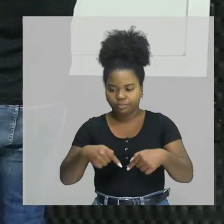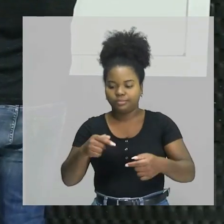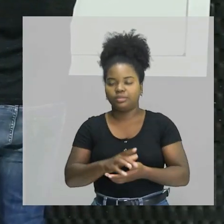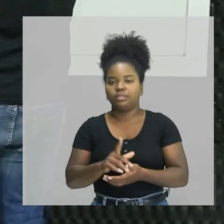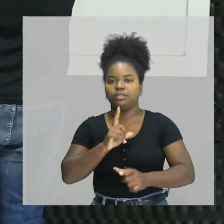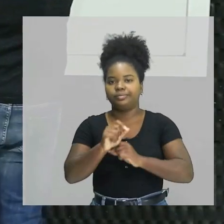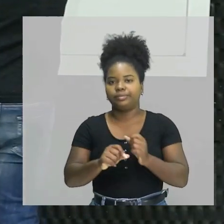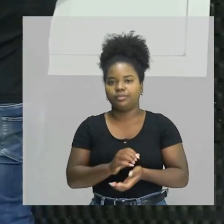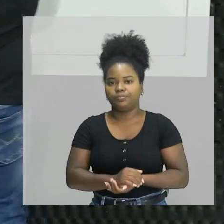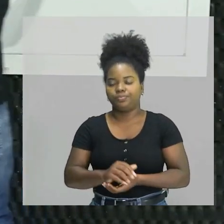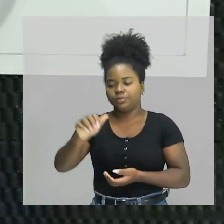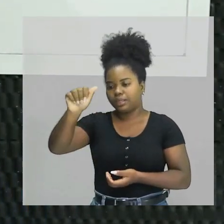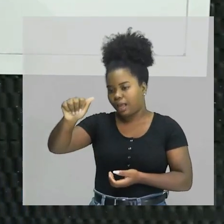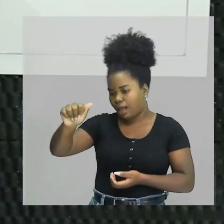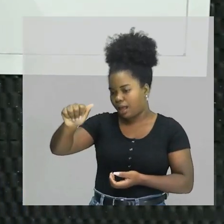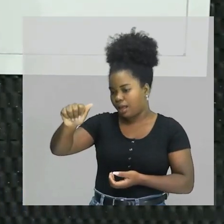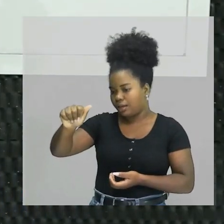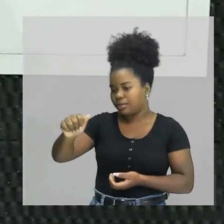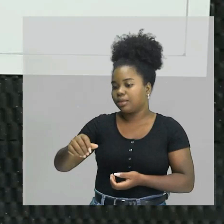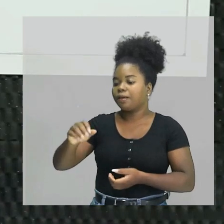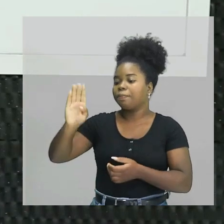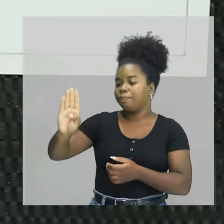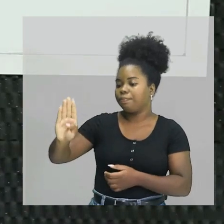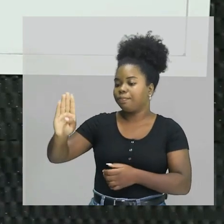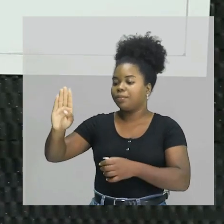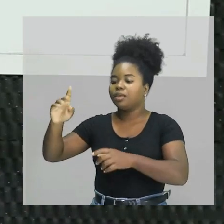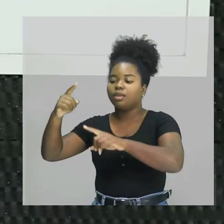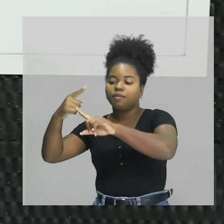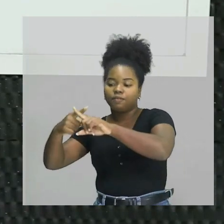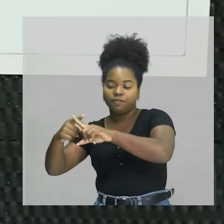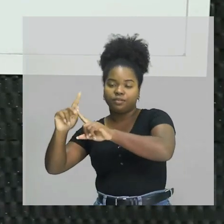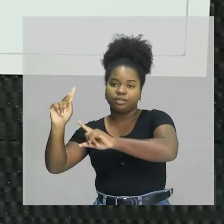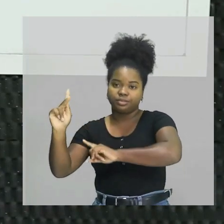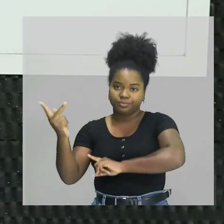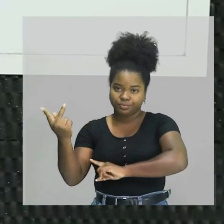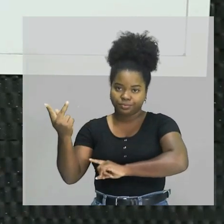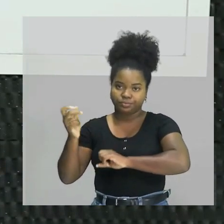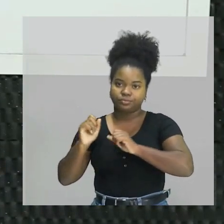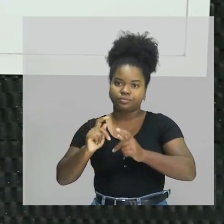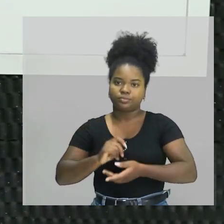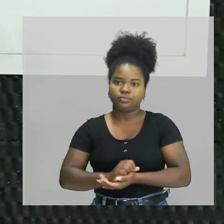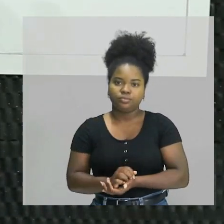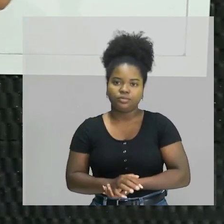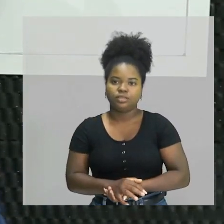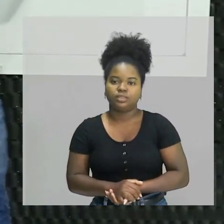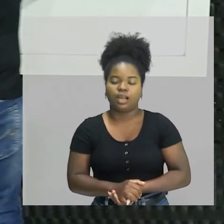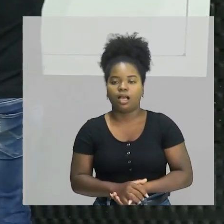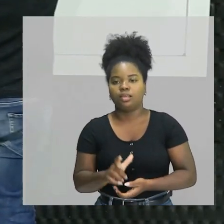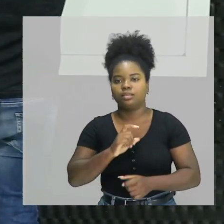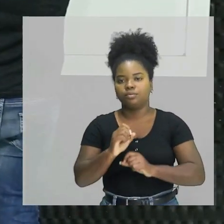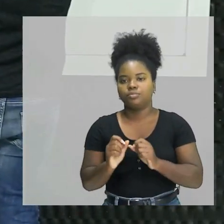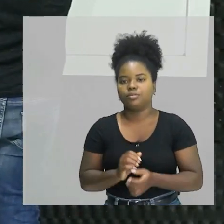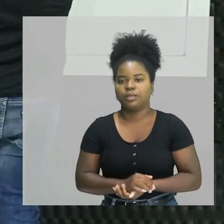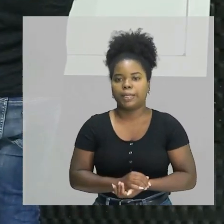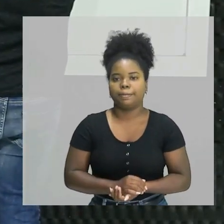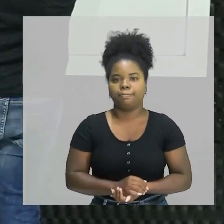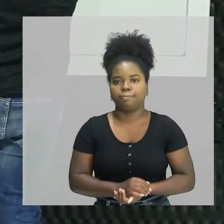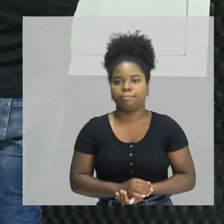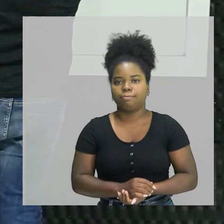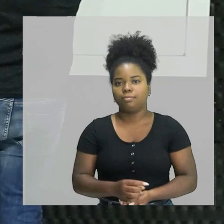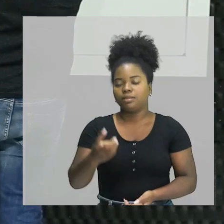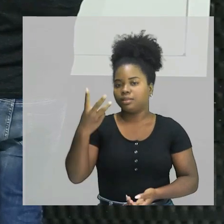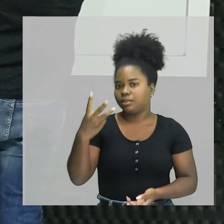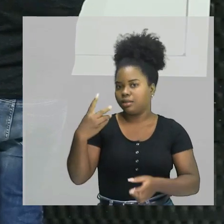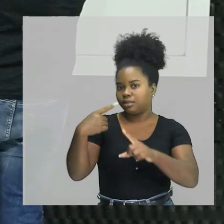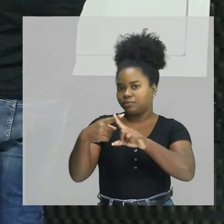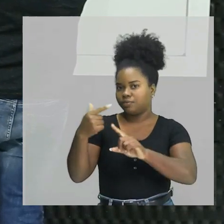basta você multiplicar base vezes altura, o comprimento vezes largura. Então, isso aqui vai dar 3 vezes